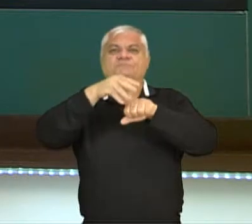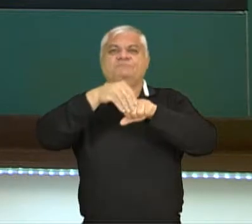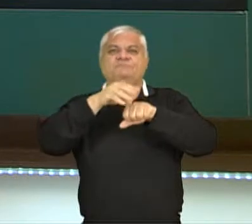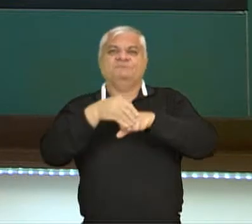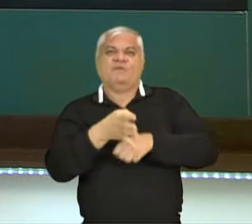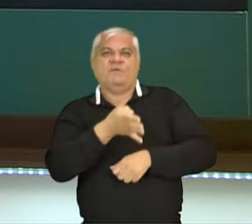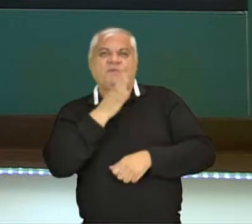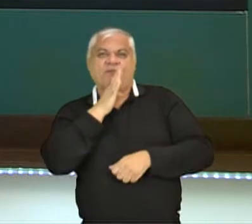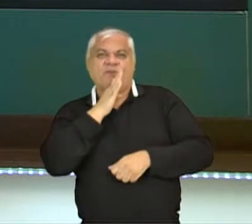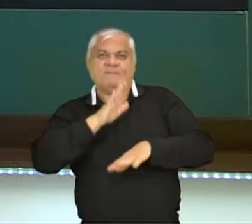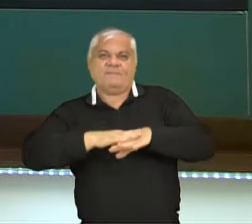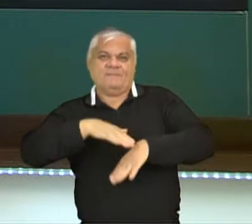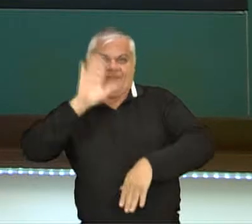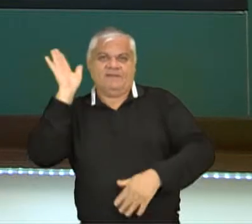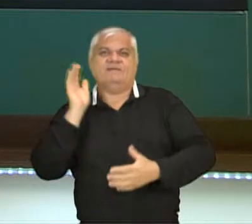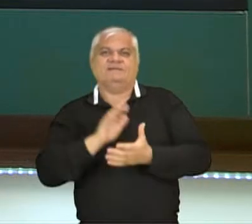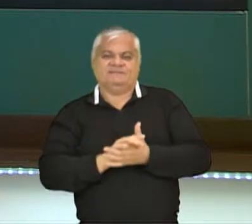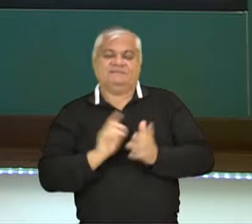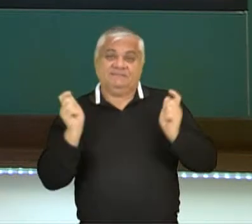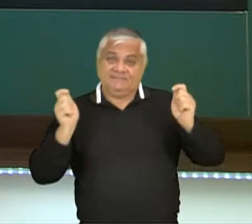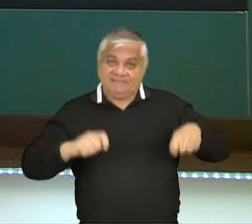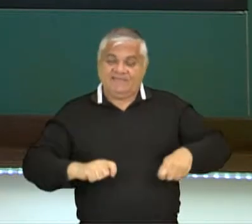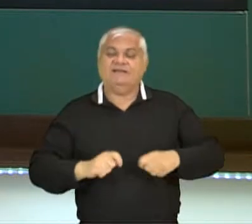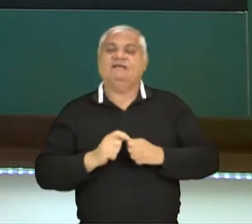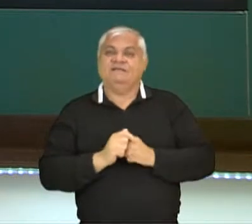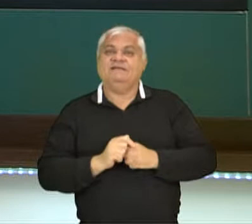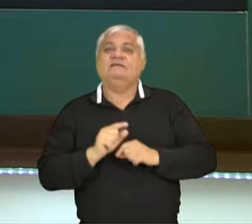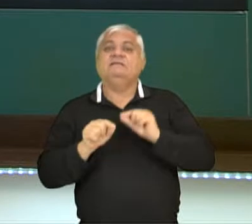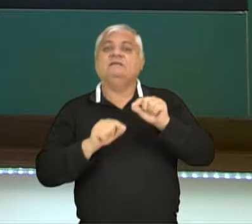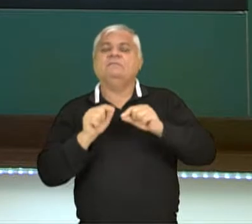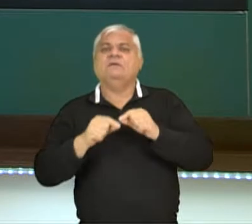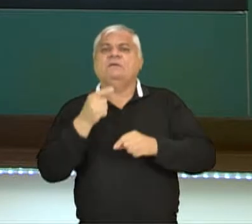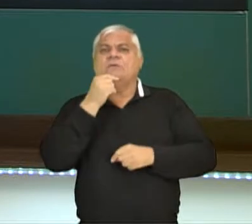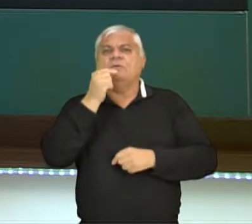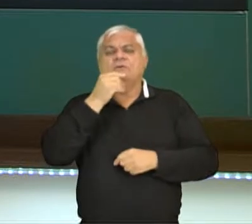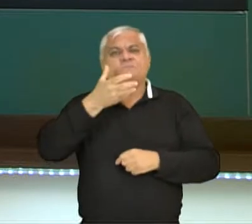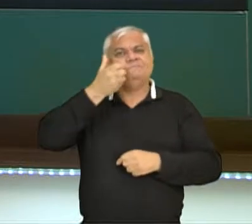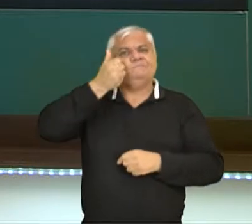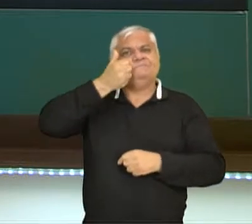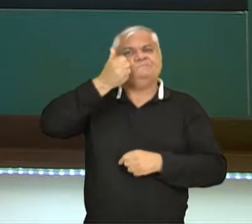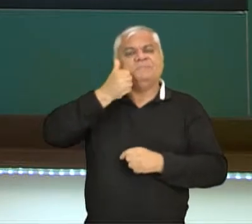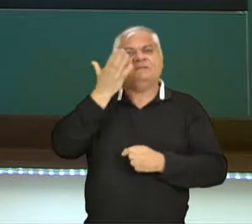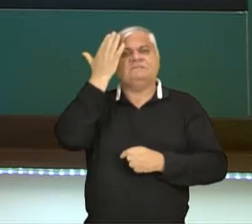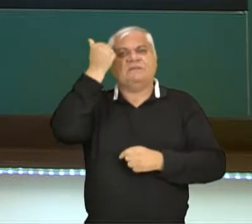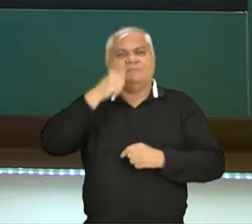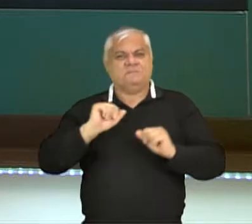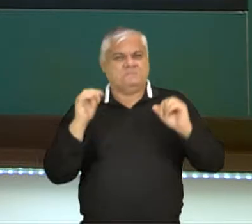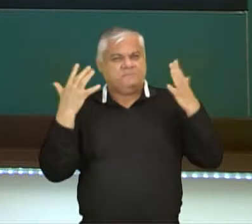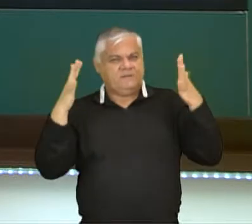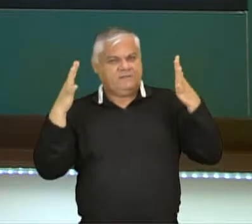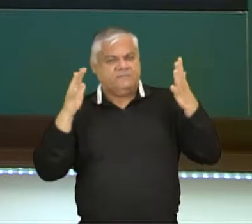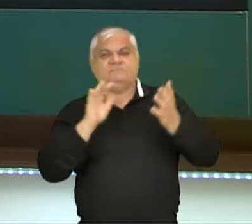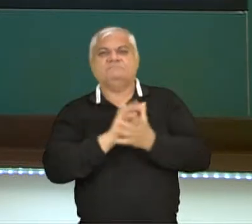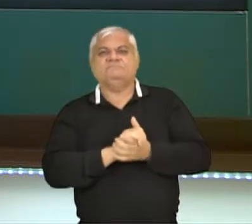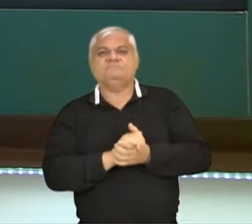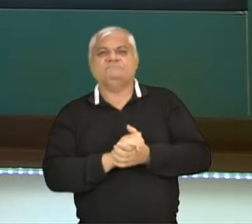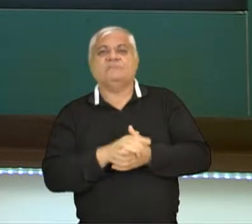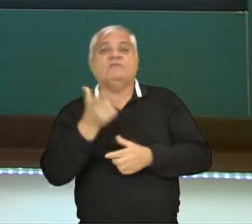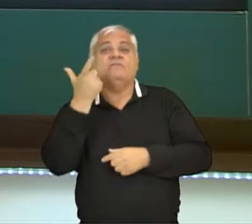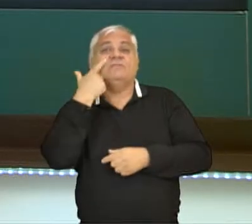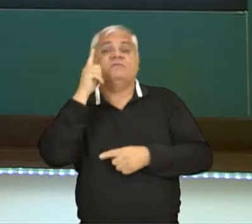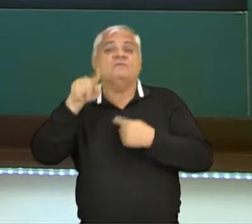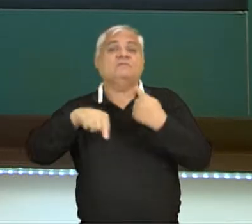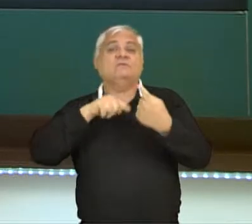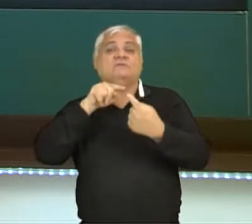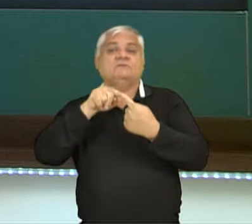façam as relações conceituais necessárias para a aquisição de novos saberes. Parabéns! Então vamos ver aqui quais são